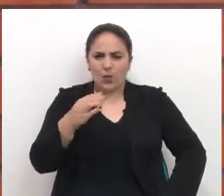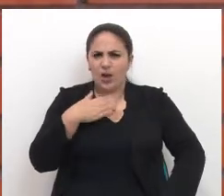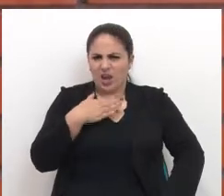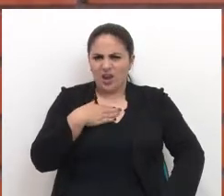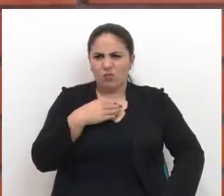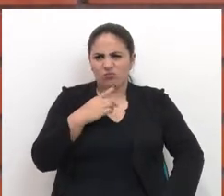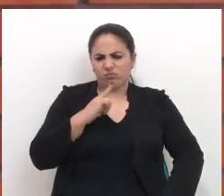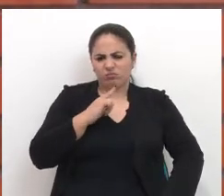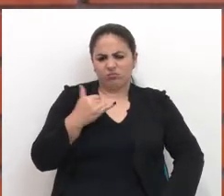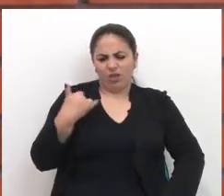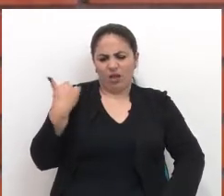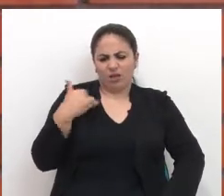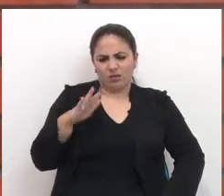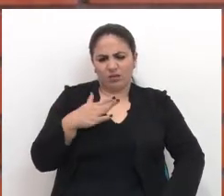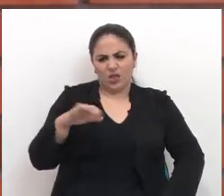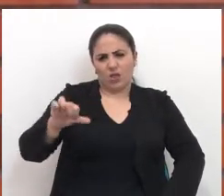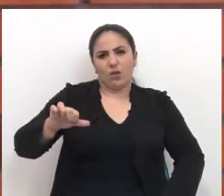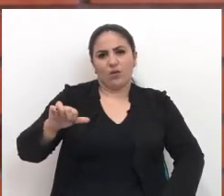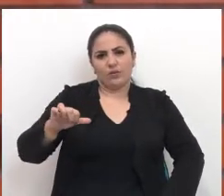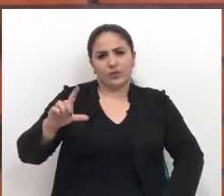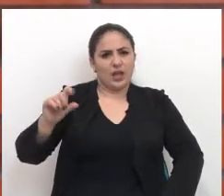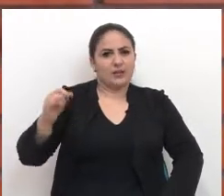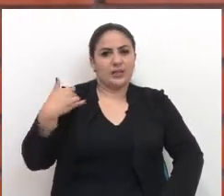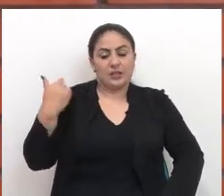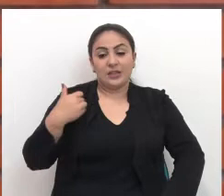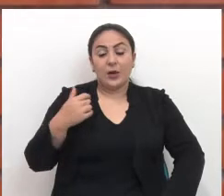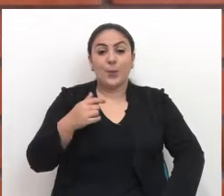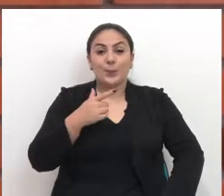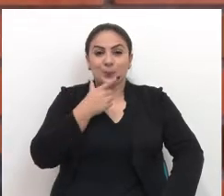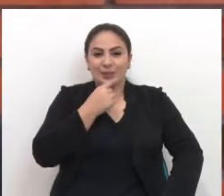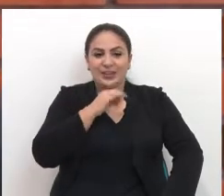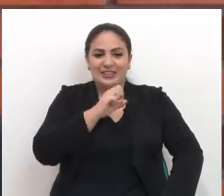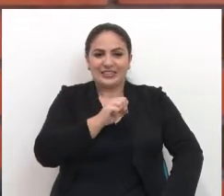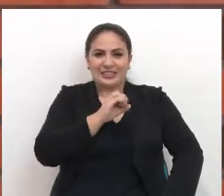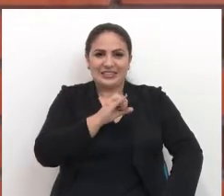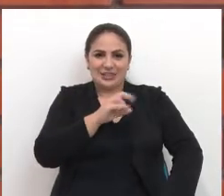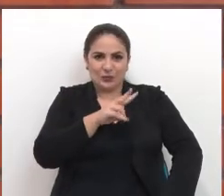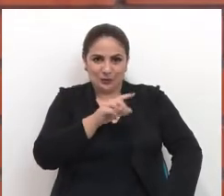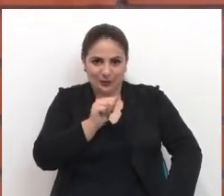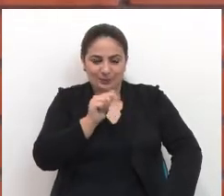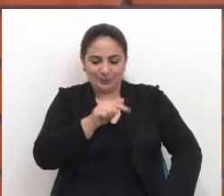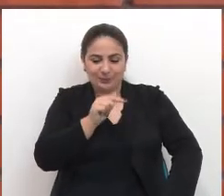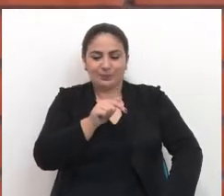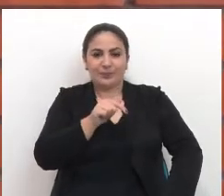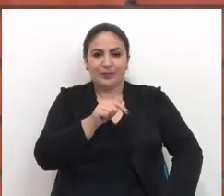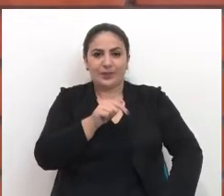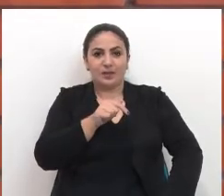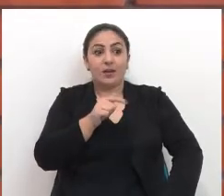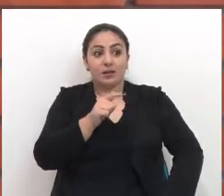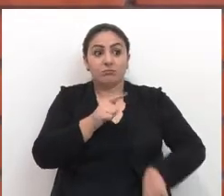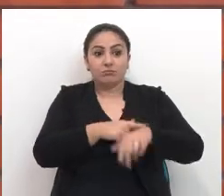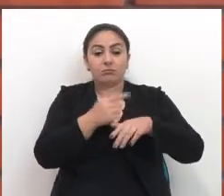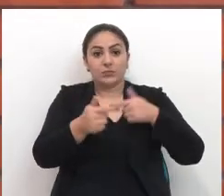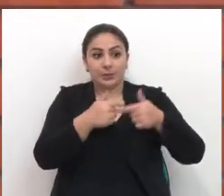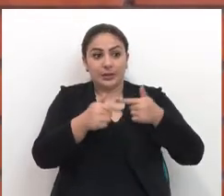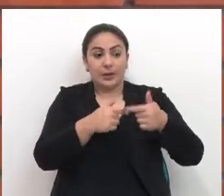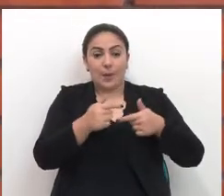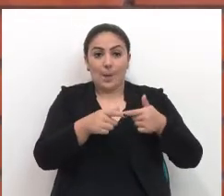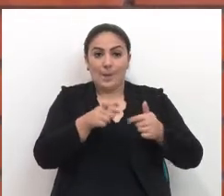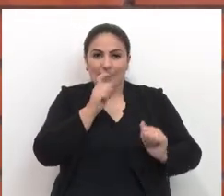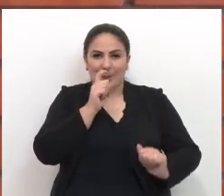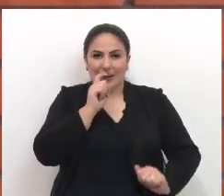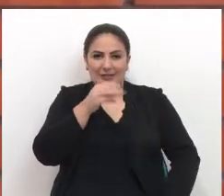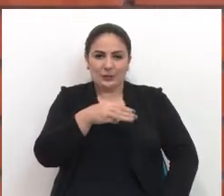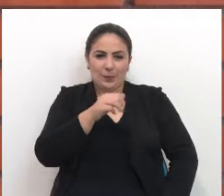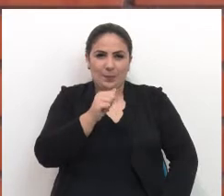um menino de 9, 10 anos de idade, né? O seu Silva, né? José Floriano da Silva, né? Que uma época também trabalhei com ele, que é pai do